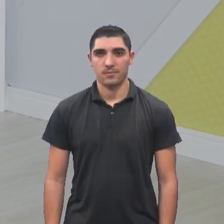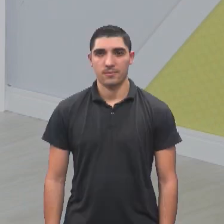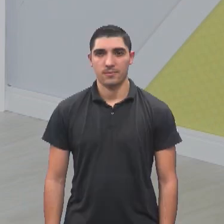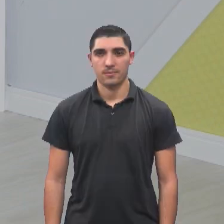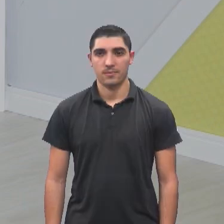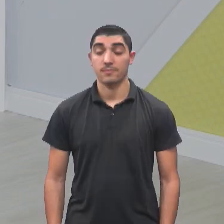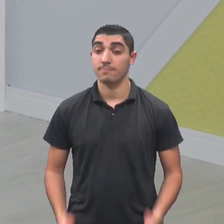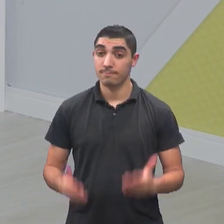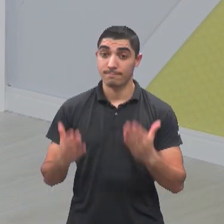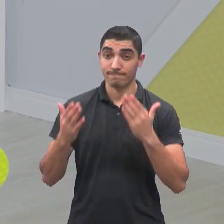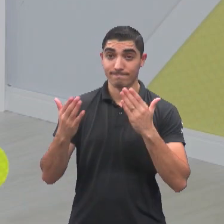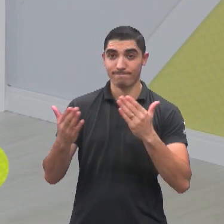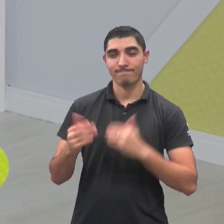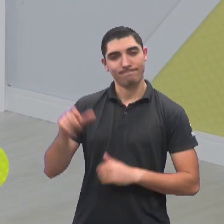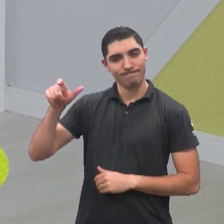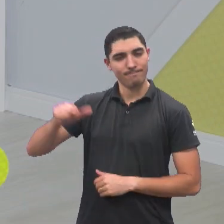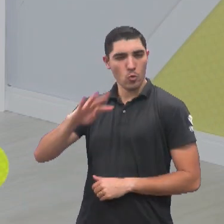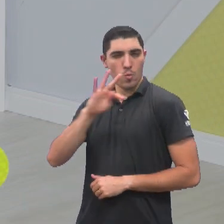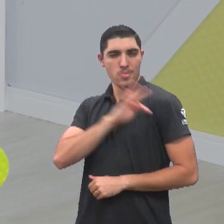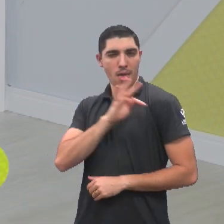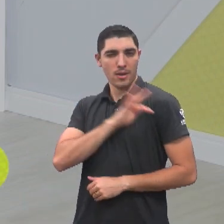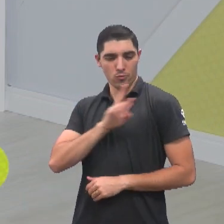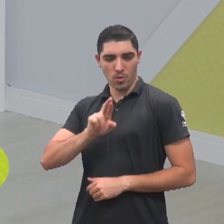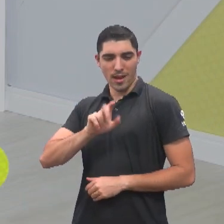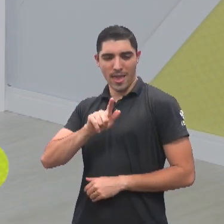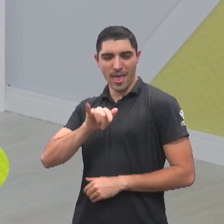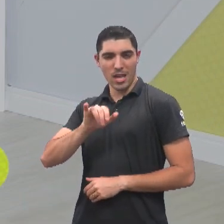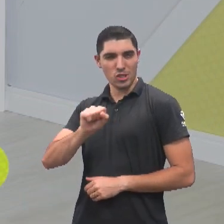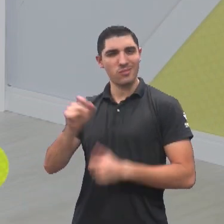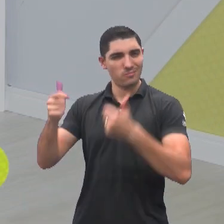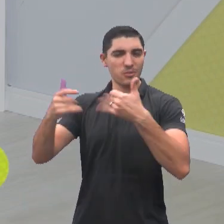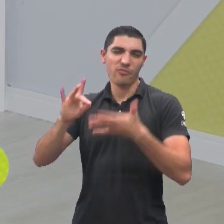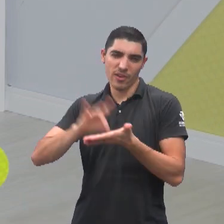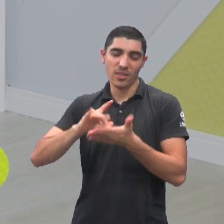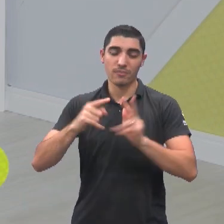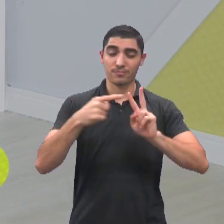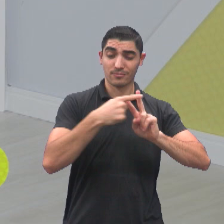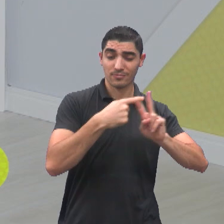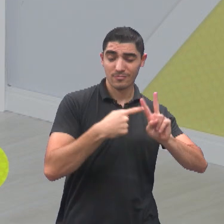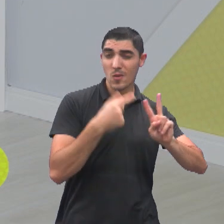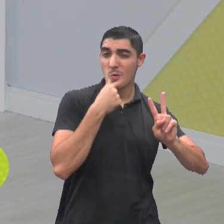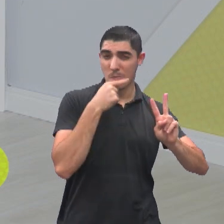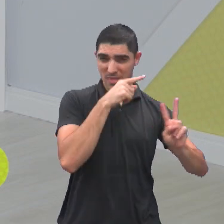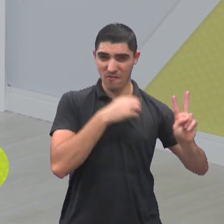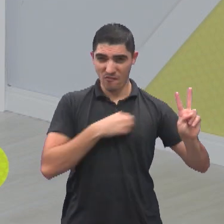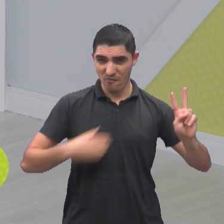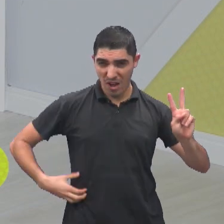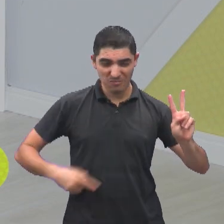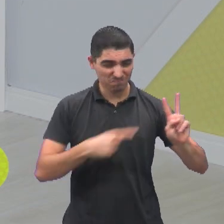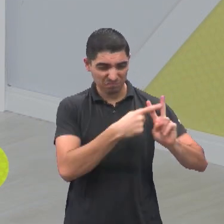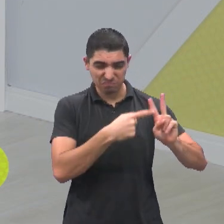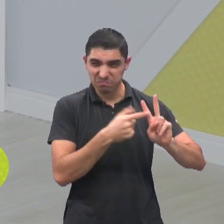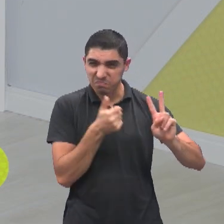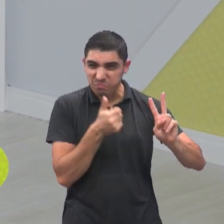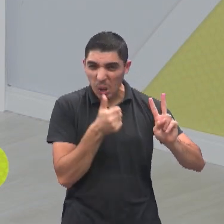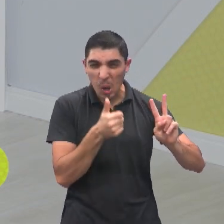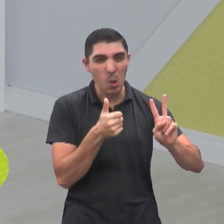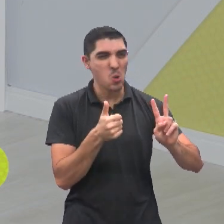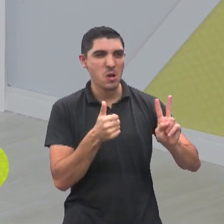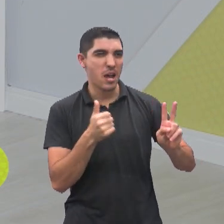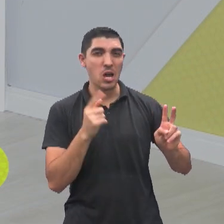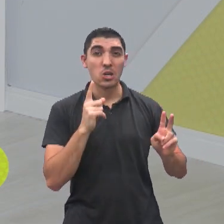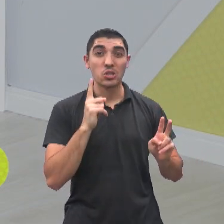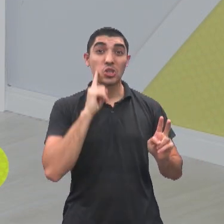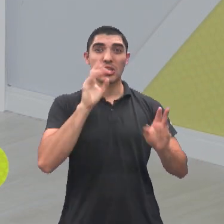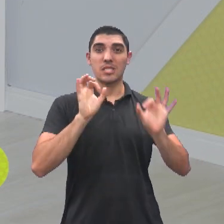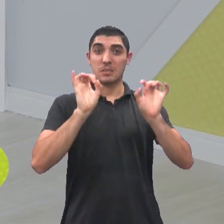Pois é, Brunão, o Regis resumiu bem ali, né? Quando o Marquinhos está inspirado, o Ed está inspirado, o Humberto está inspirado, o Jamal não estava tanto, só